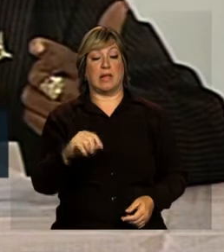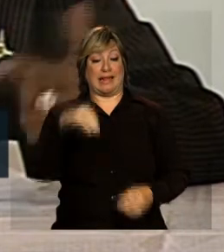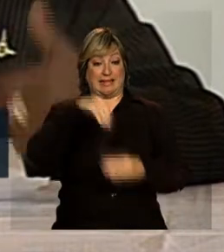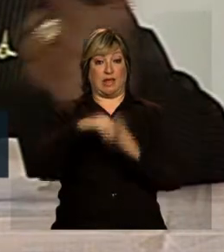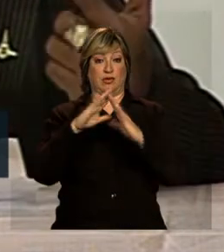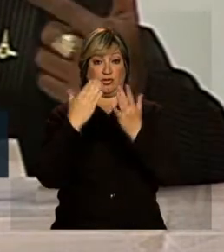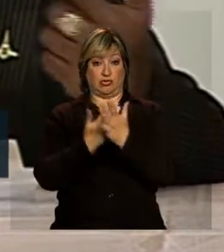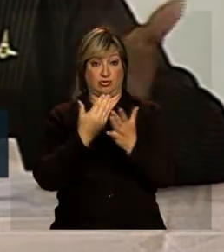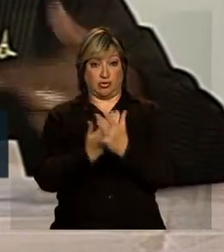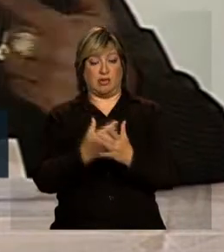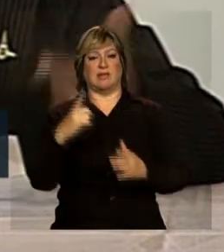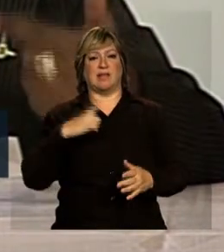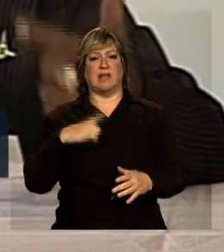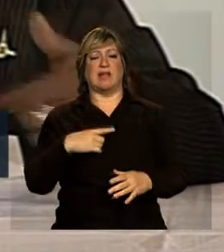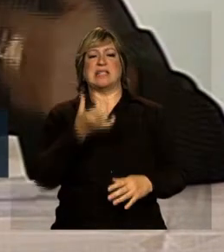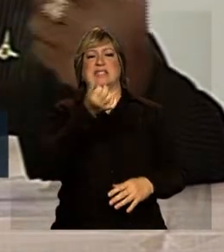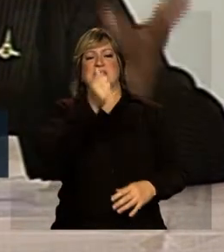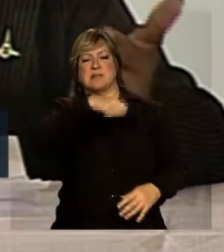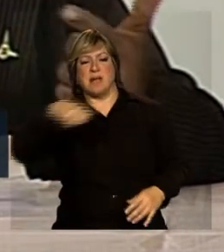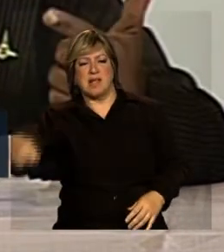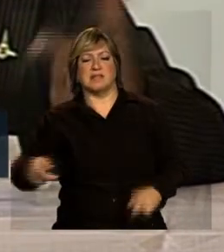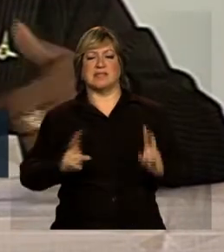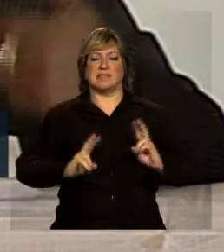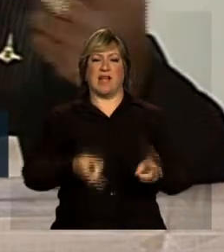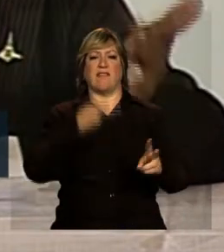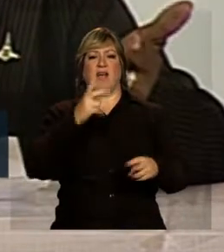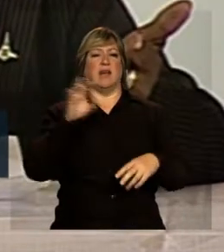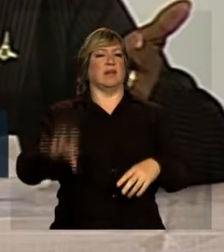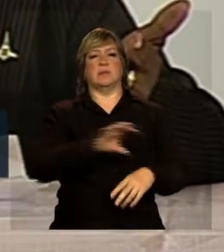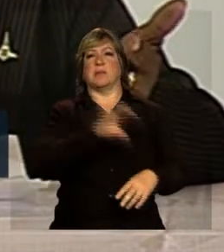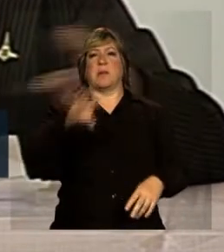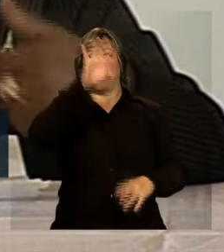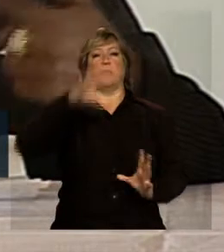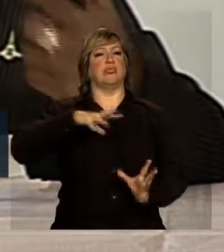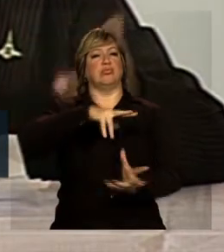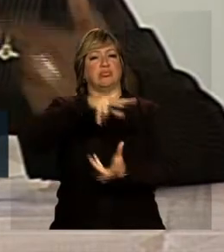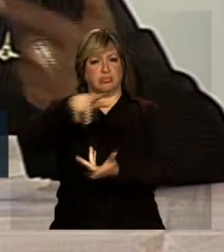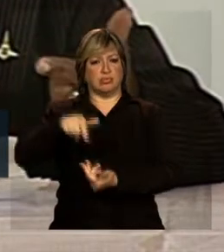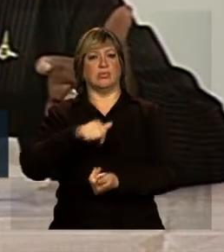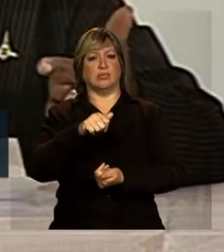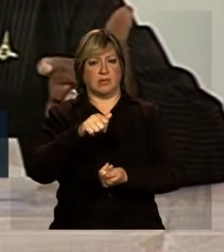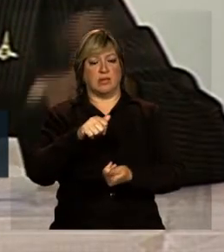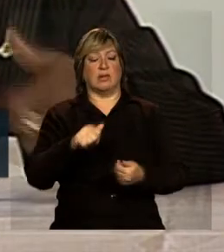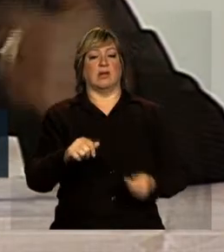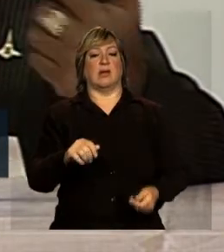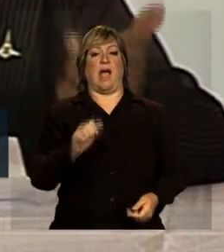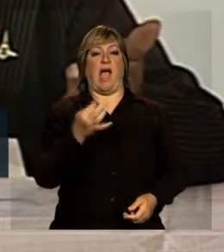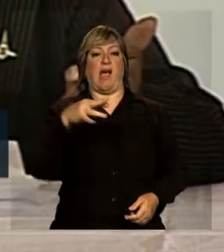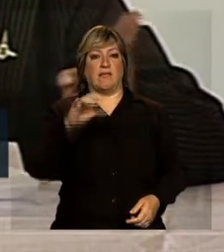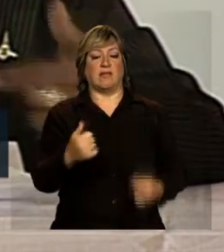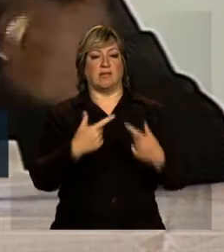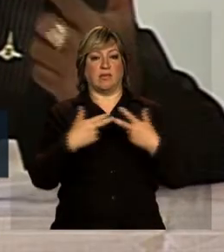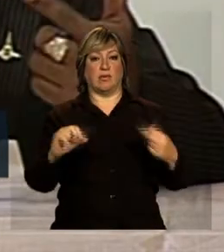passam um semestre ou um ano inteiro falando todos os outros continentes, todos os outros países. Do continente africano e dos